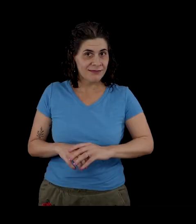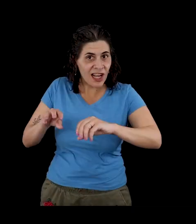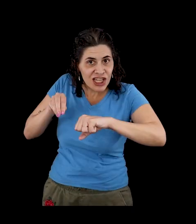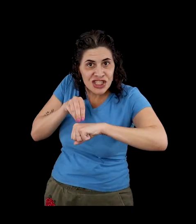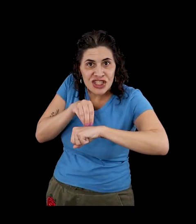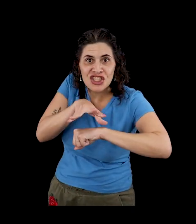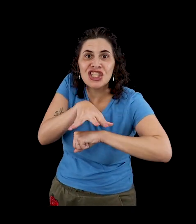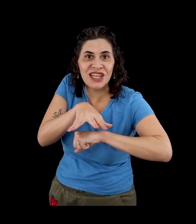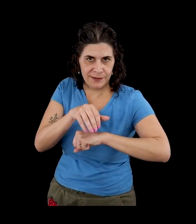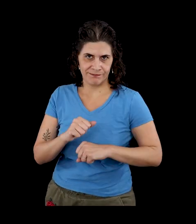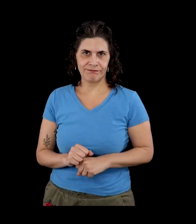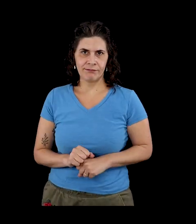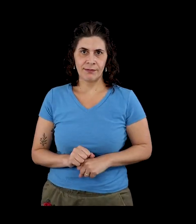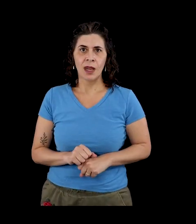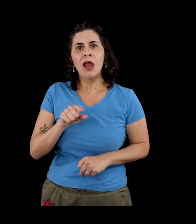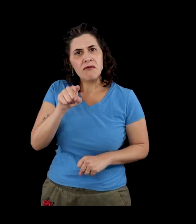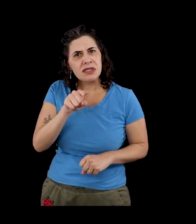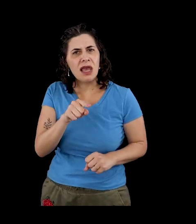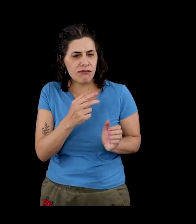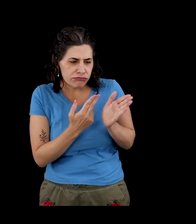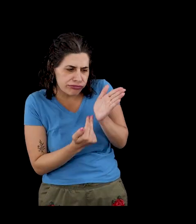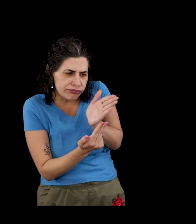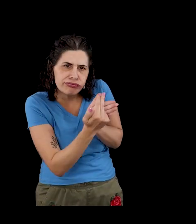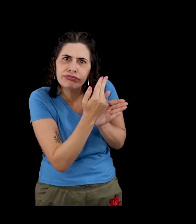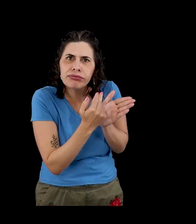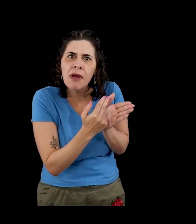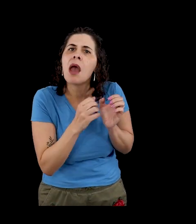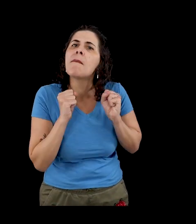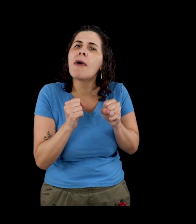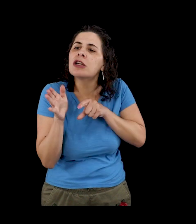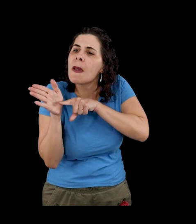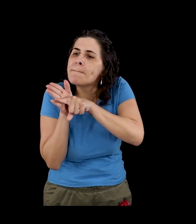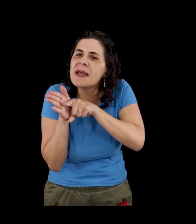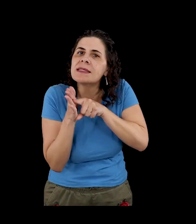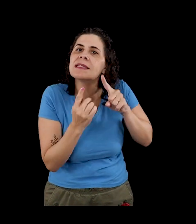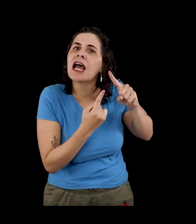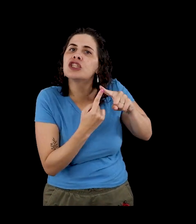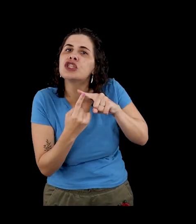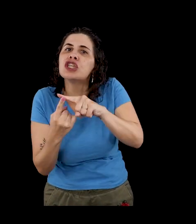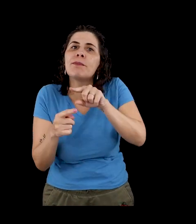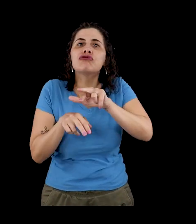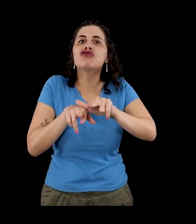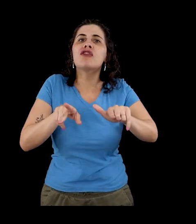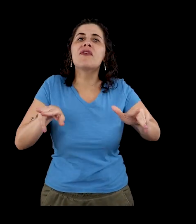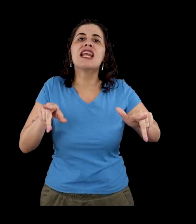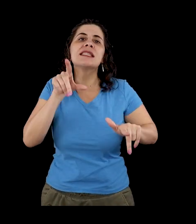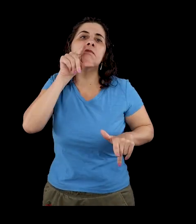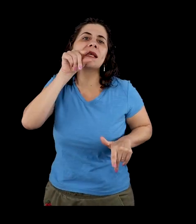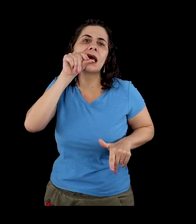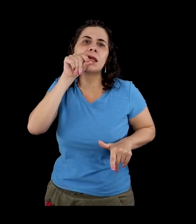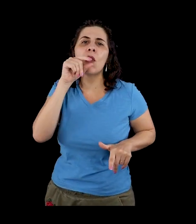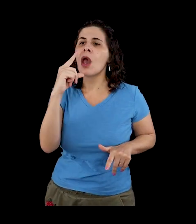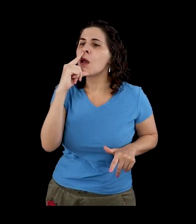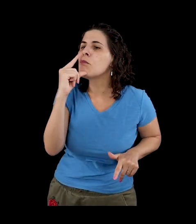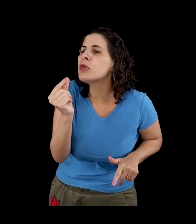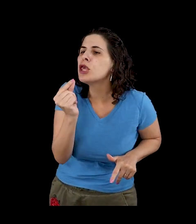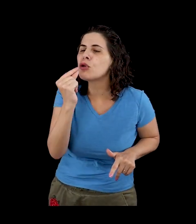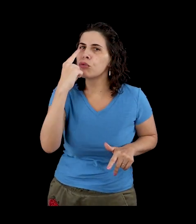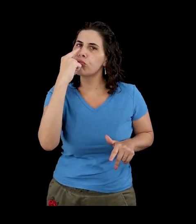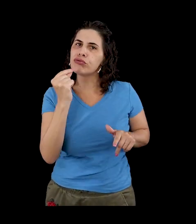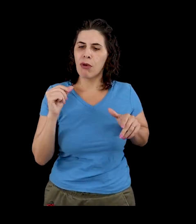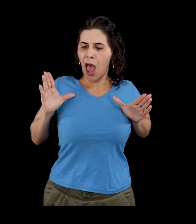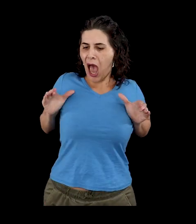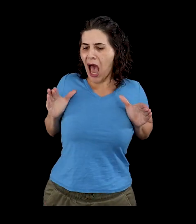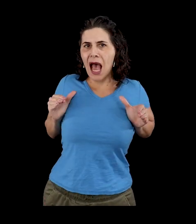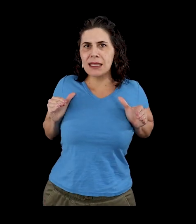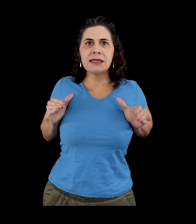E uma dica que eu tenho para vocês é, na hora da sua criação, você pesquisar tipos de pássaro, com formatos de bicos, asas e